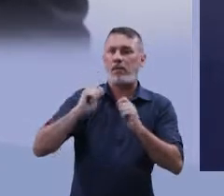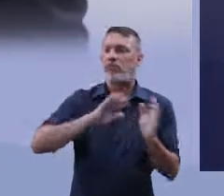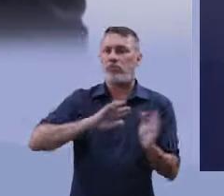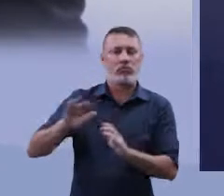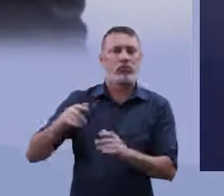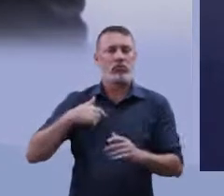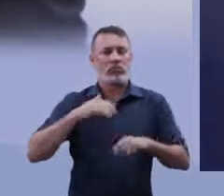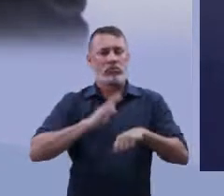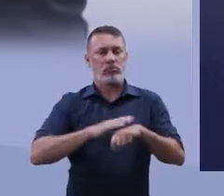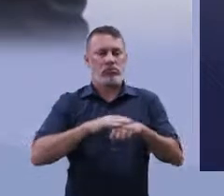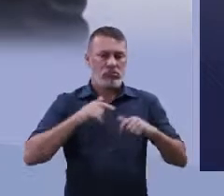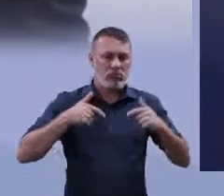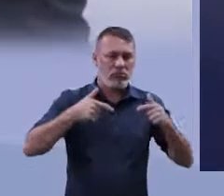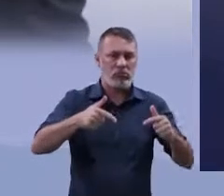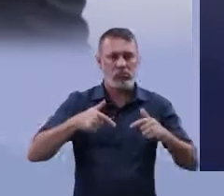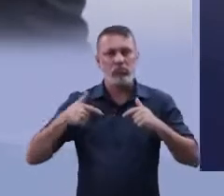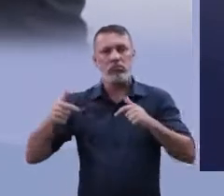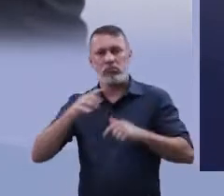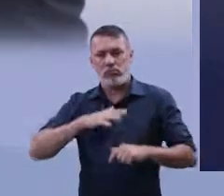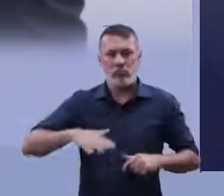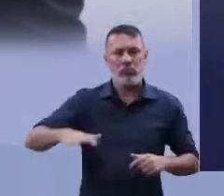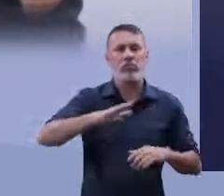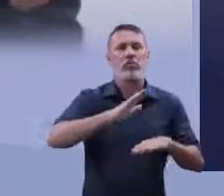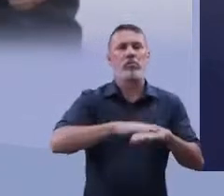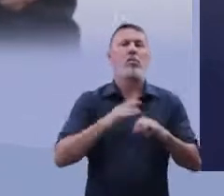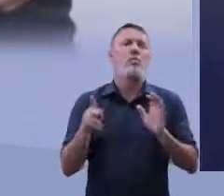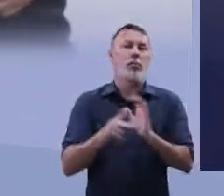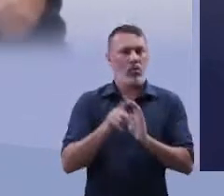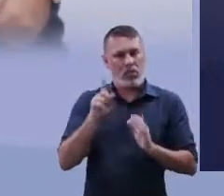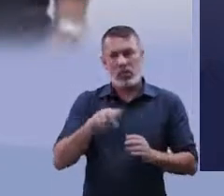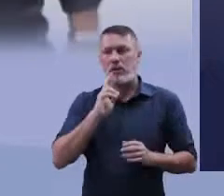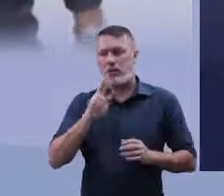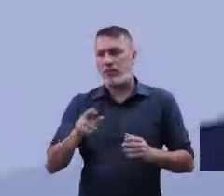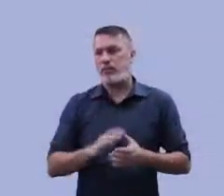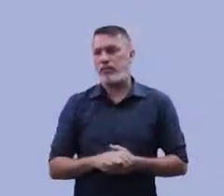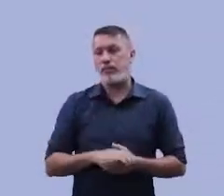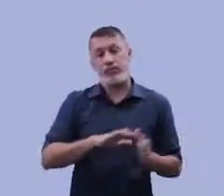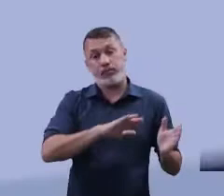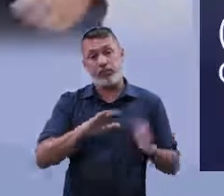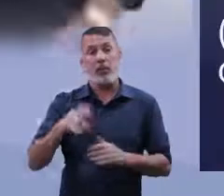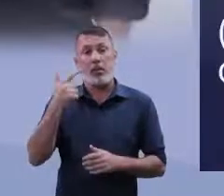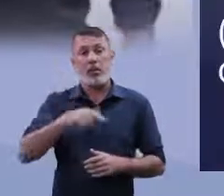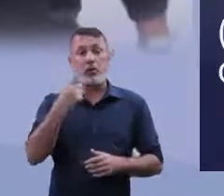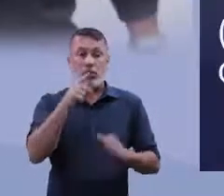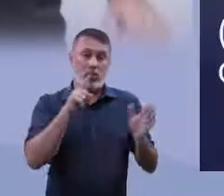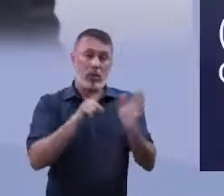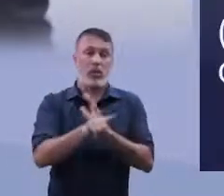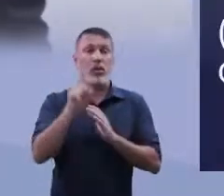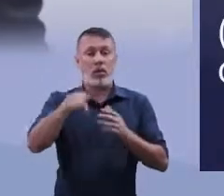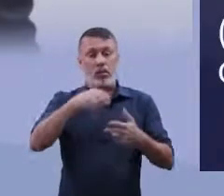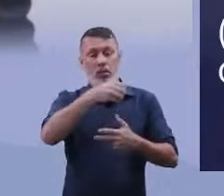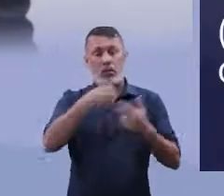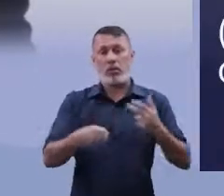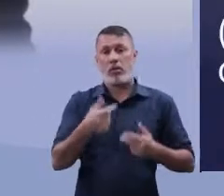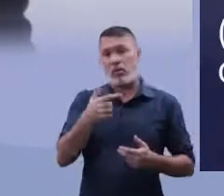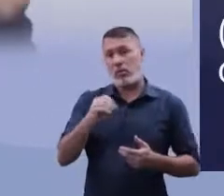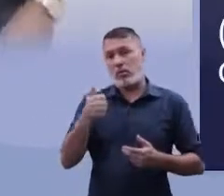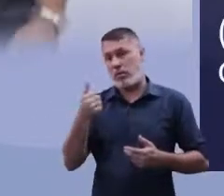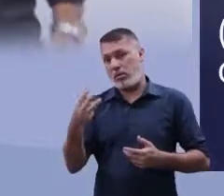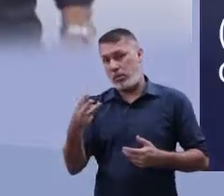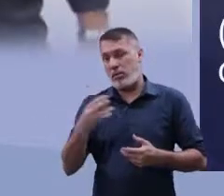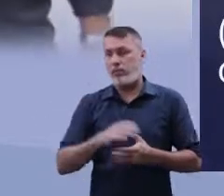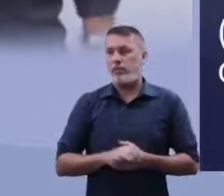condições, que age de maneira autônoma e age por conta própria. Ok? Mais uma questão aí caiu no Enem de